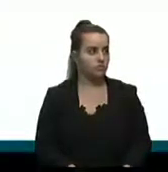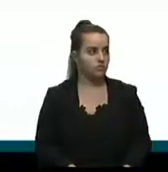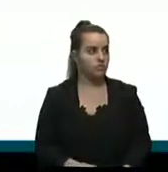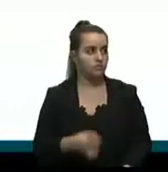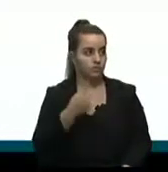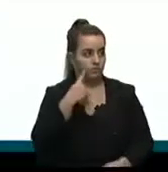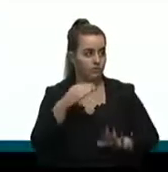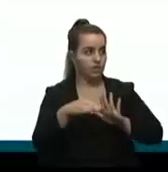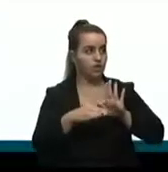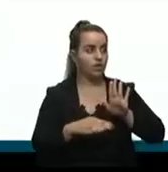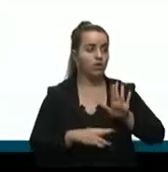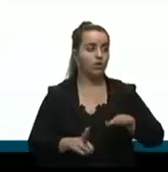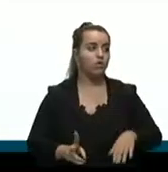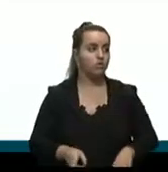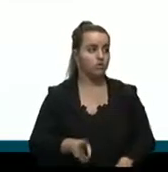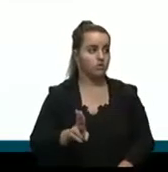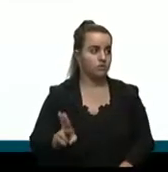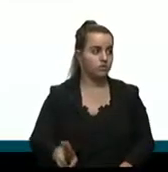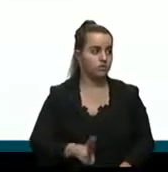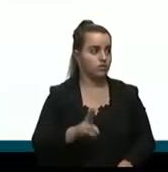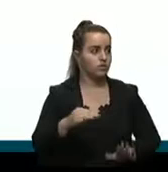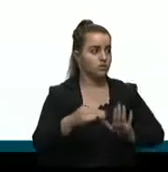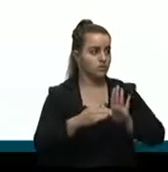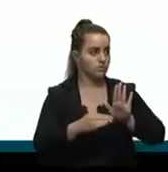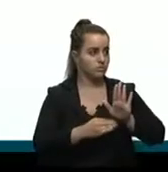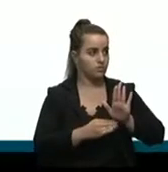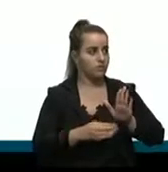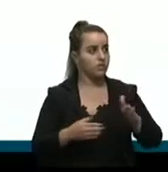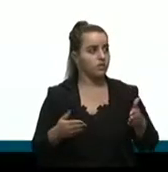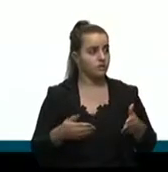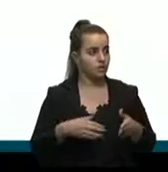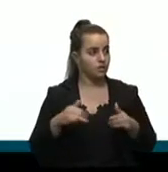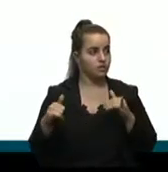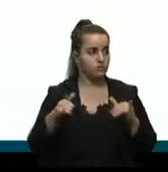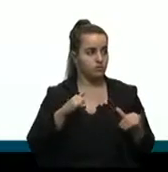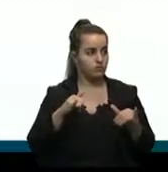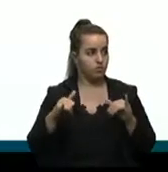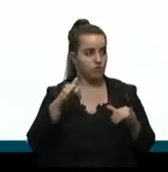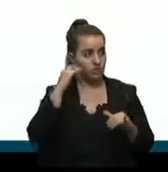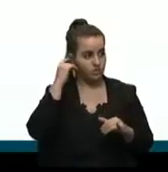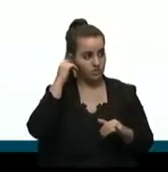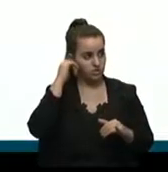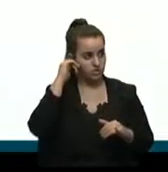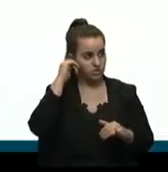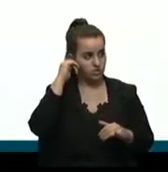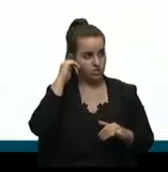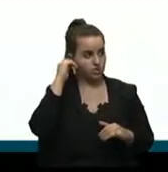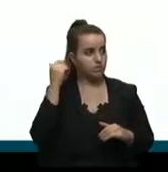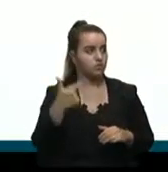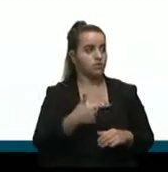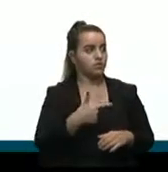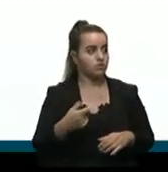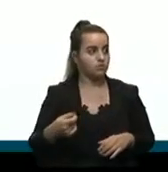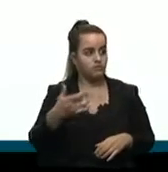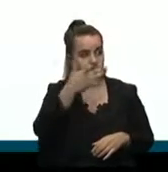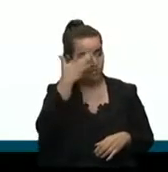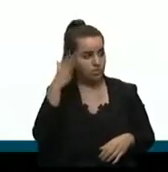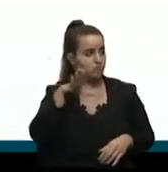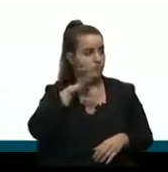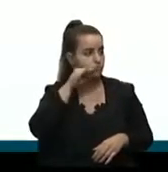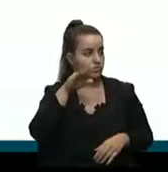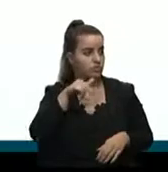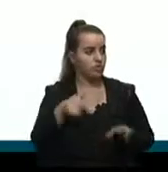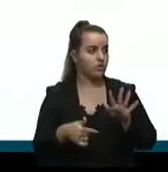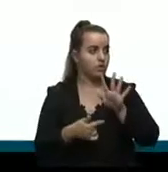Vamos continuar utilizando a tabela com as informações dos 20 funcionários da amostra